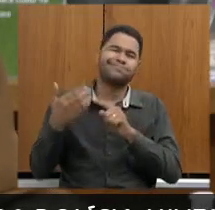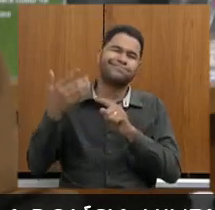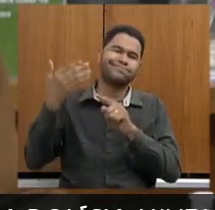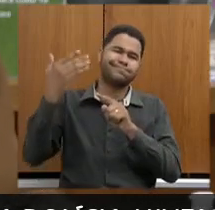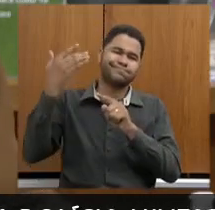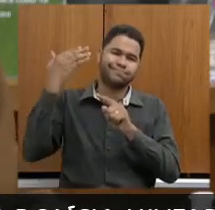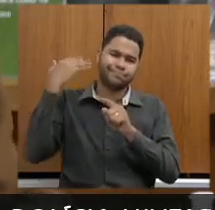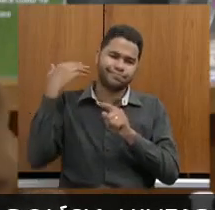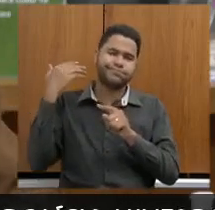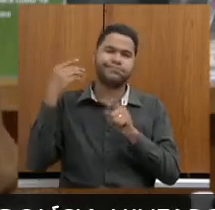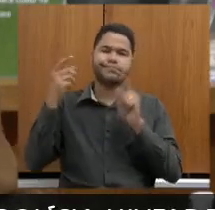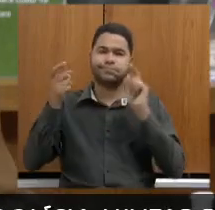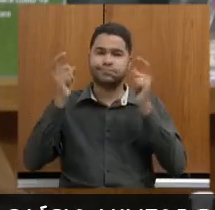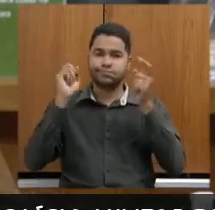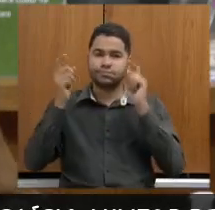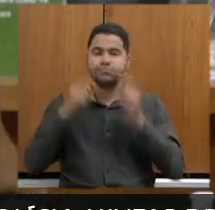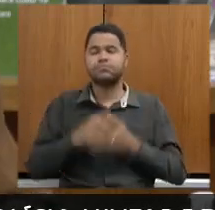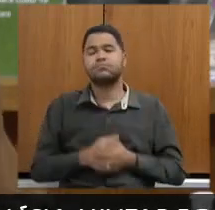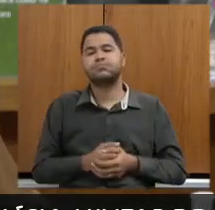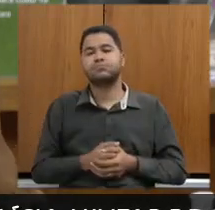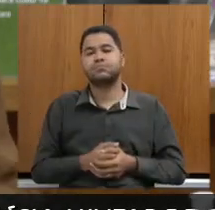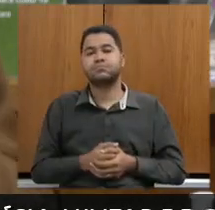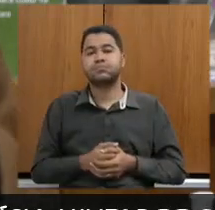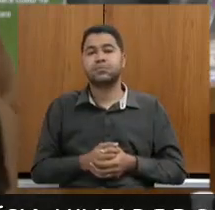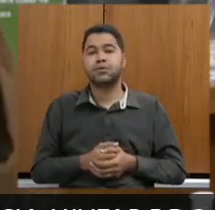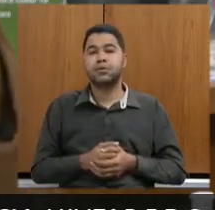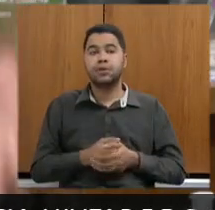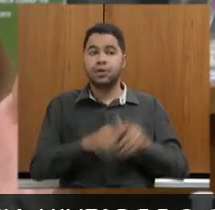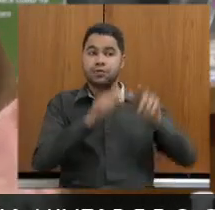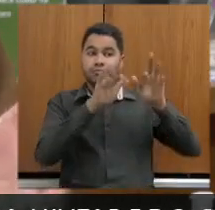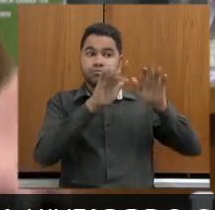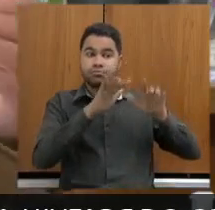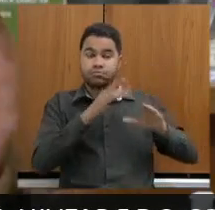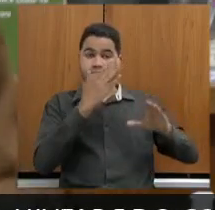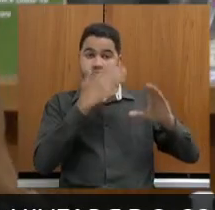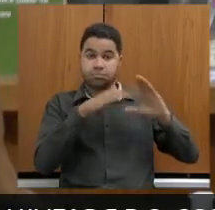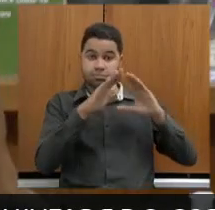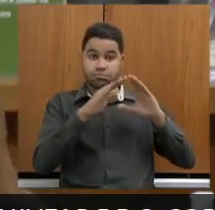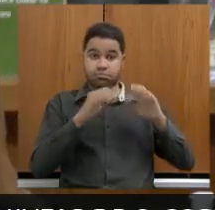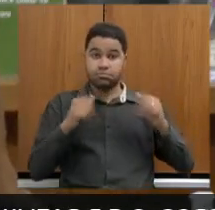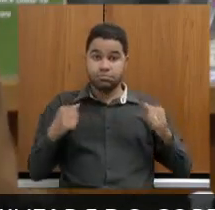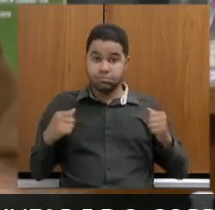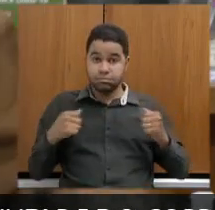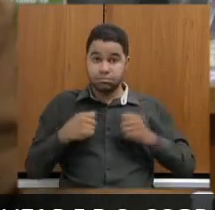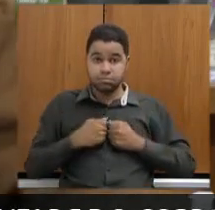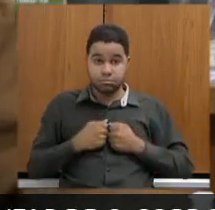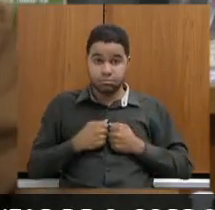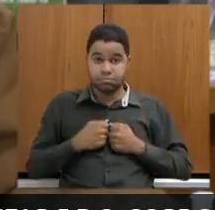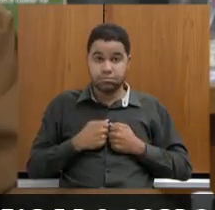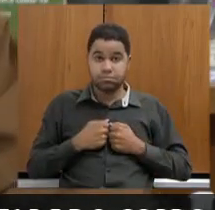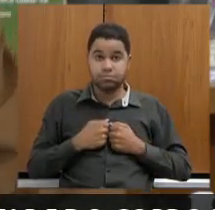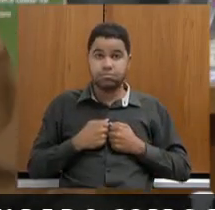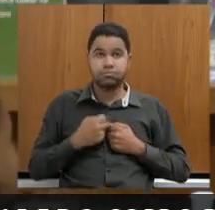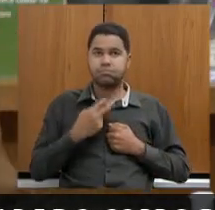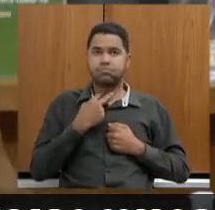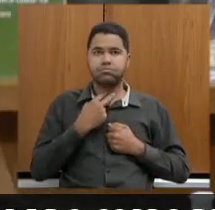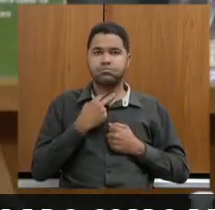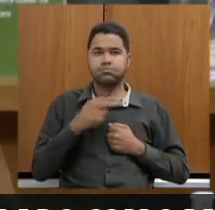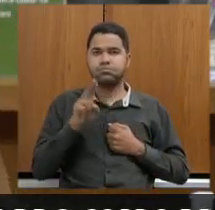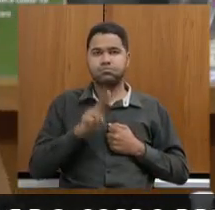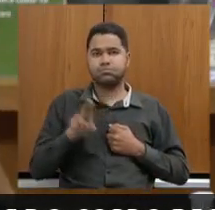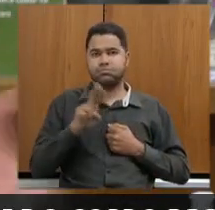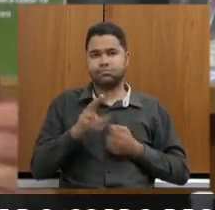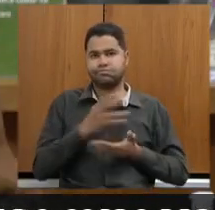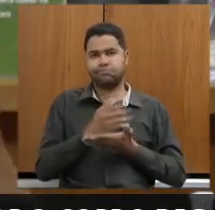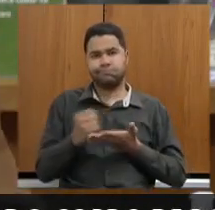últimas reuniões né E esse memorado determina que um colete que ele não deve não pode usar